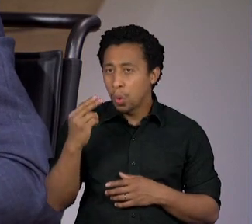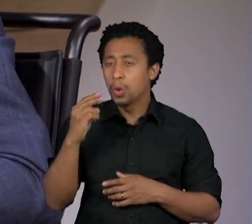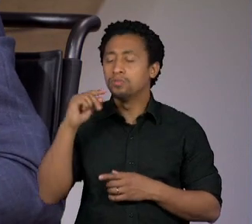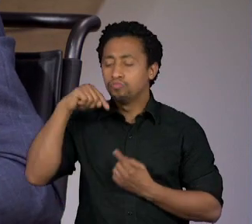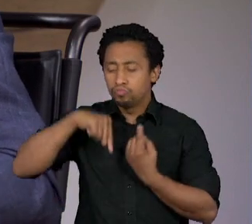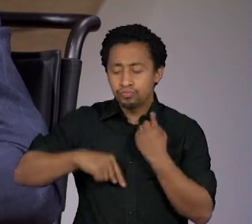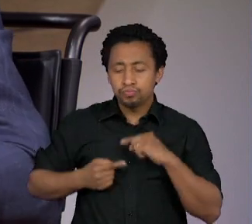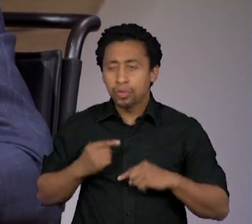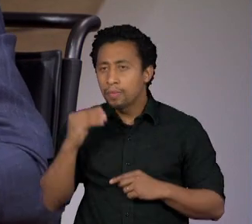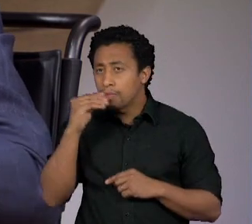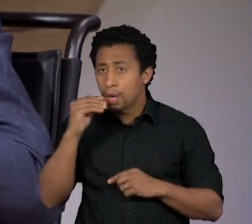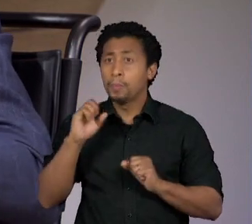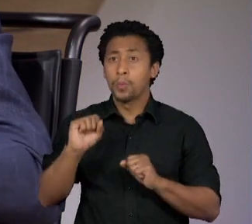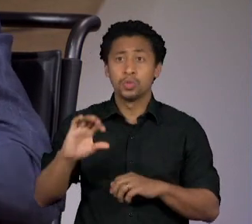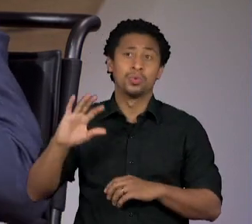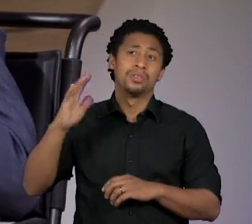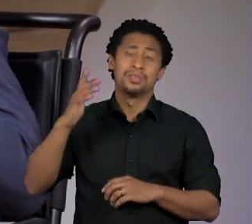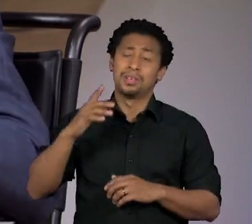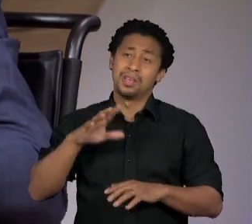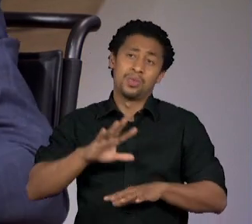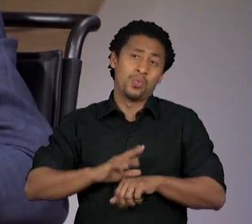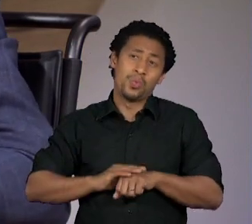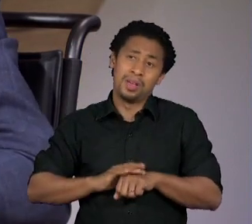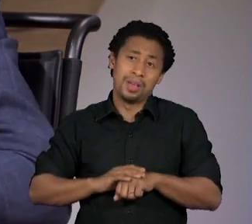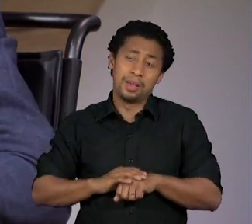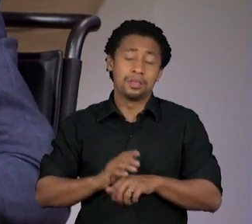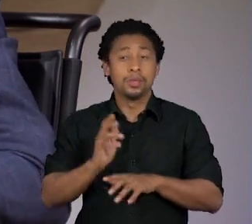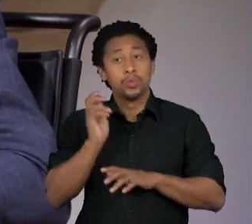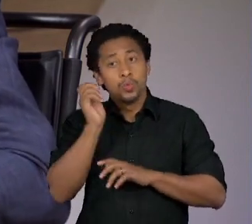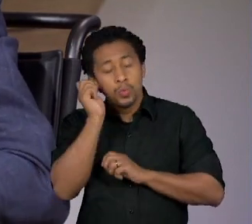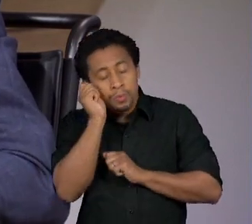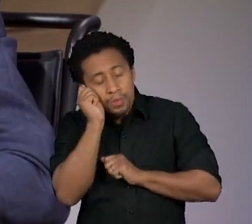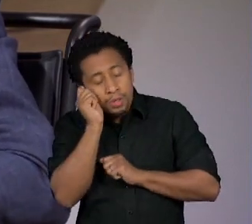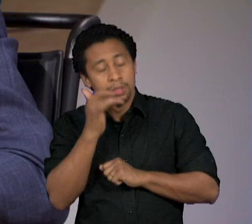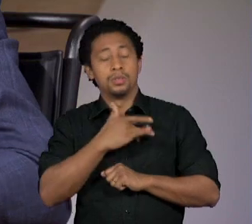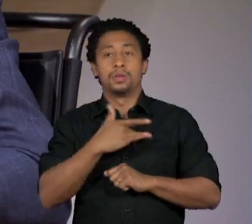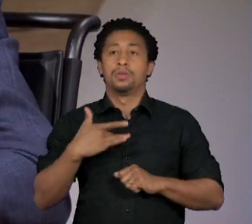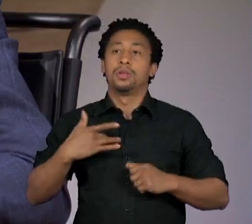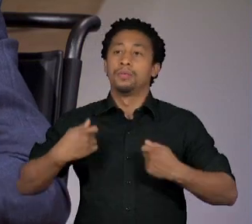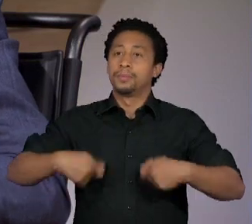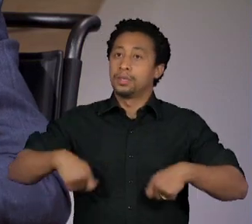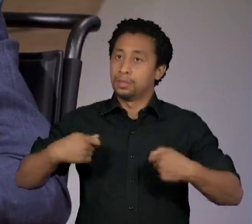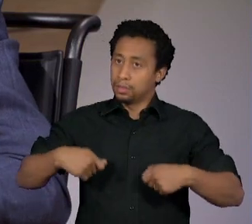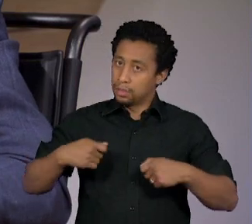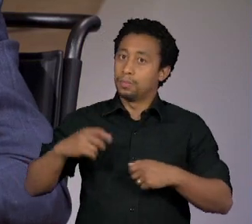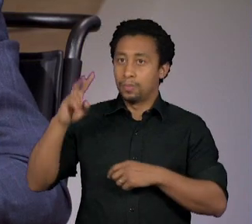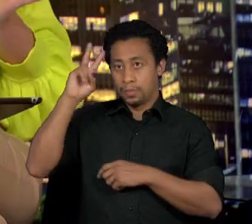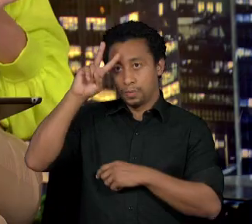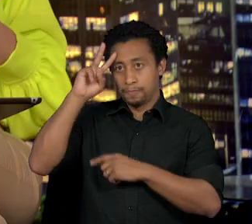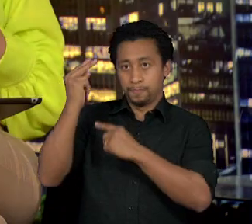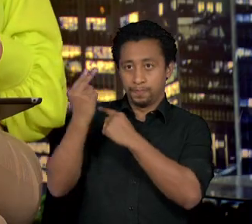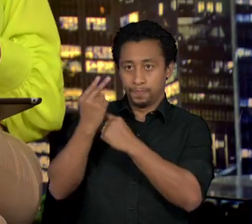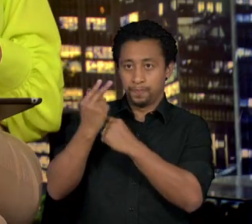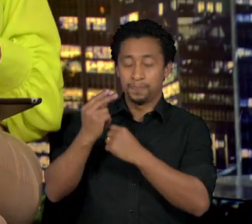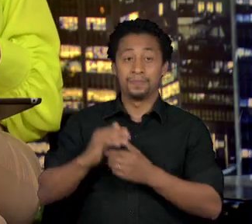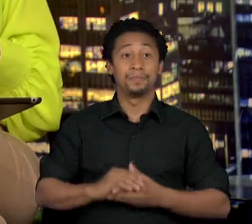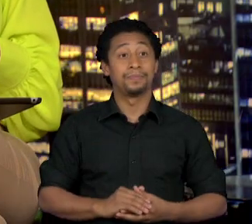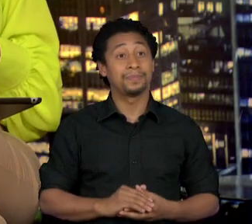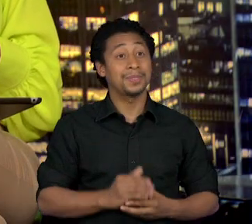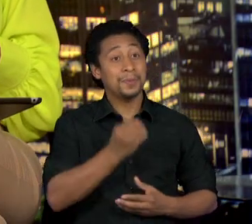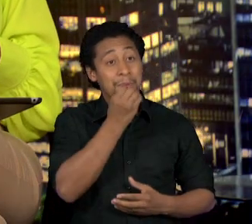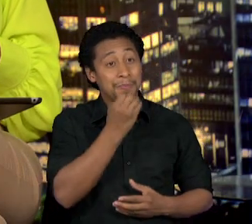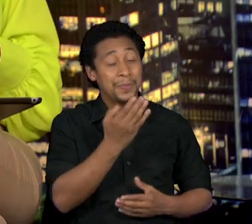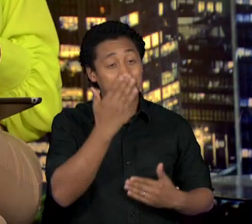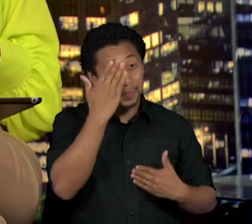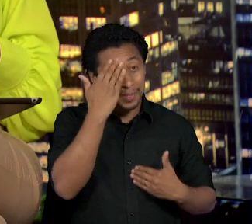né? E a insônia, enfim, você tem que ter um sono, vamos dizer, saudável também para a sua memória. Muito bom. Obrigada